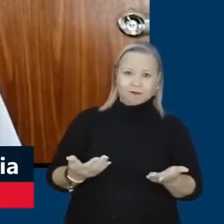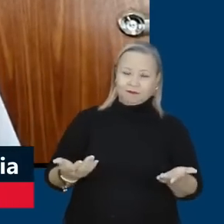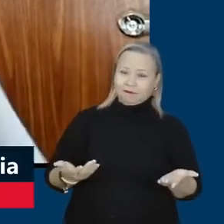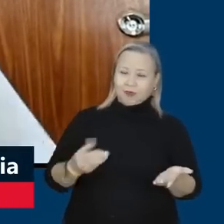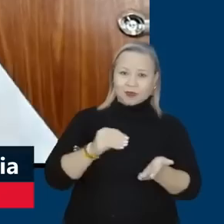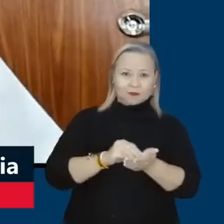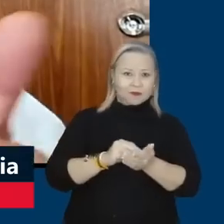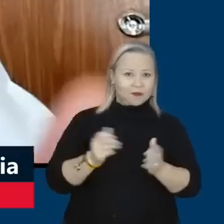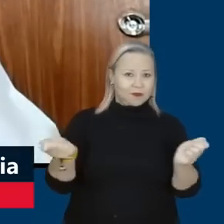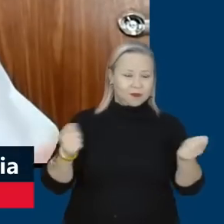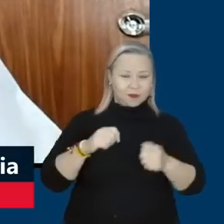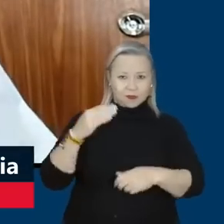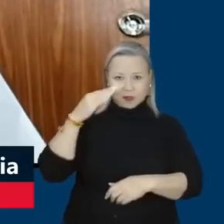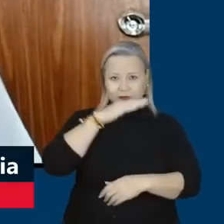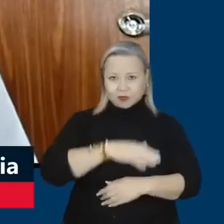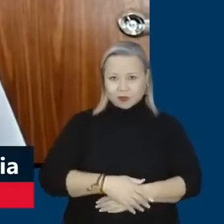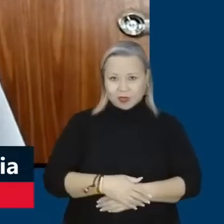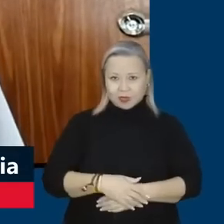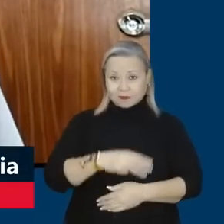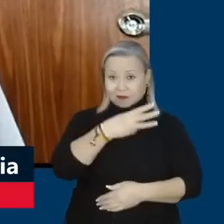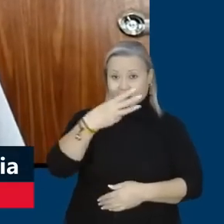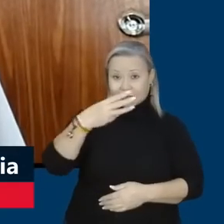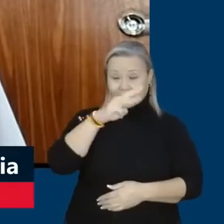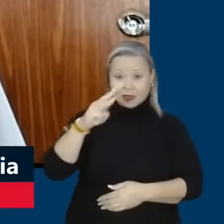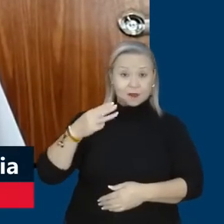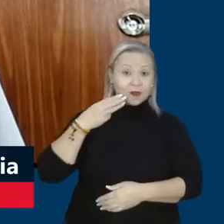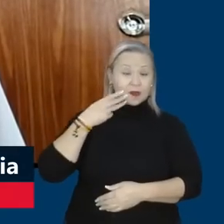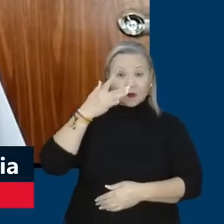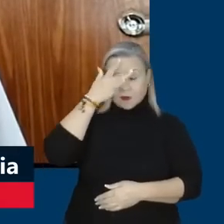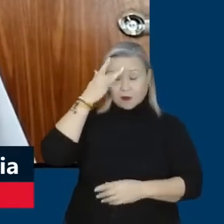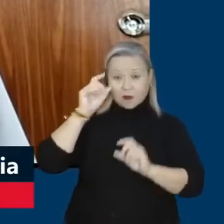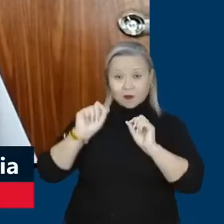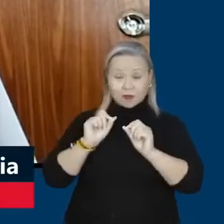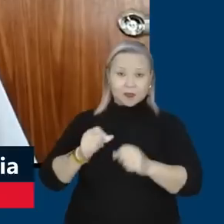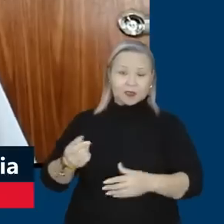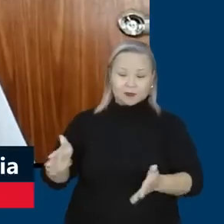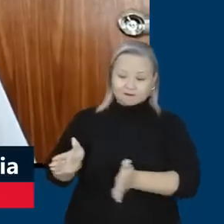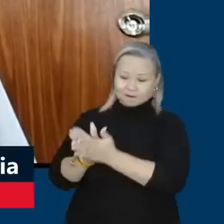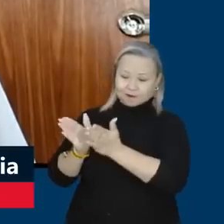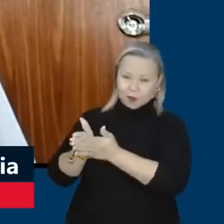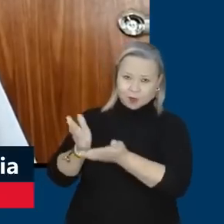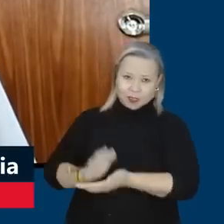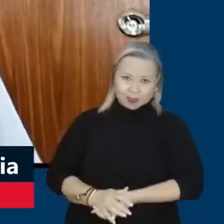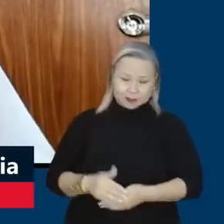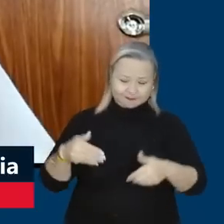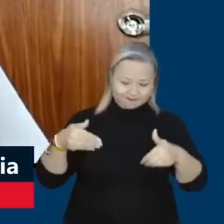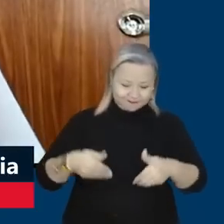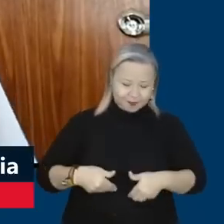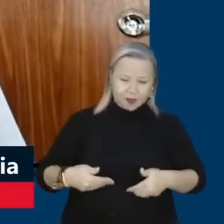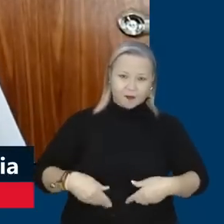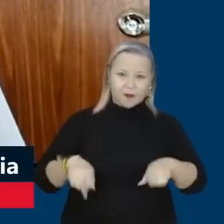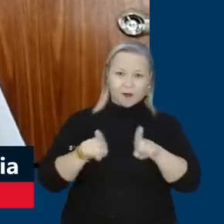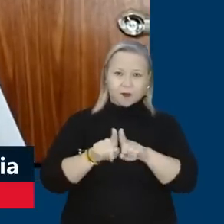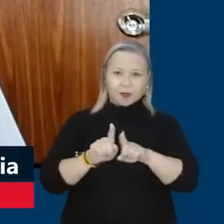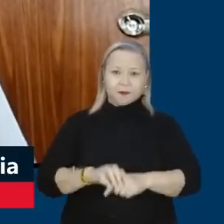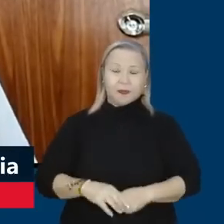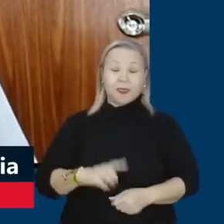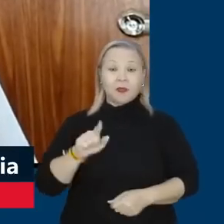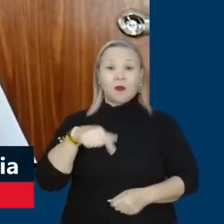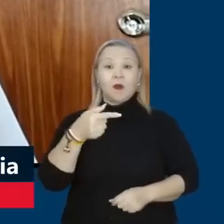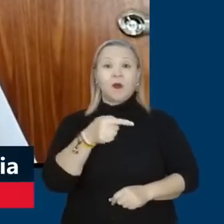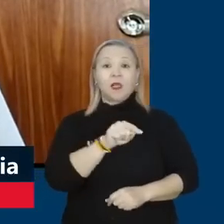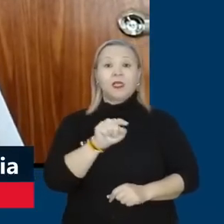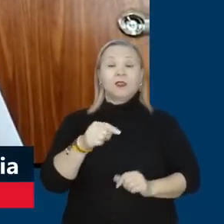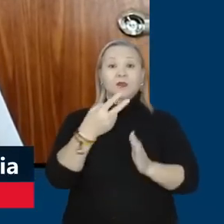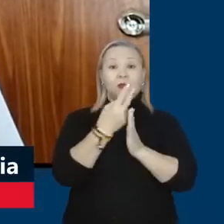na extrema pobreza, mais de 60 milhões de pessoas que estão na insegurança alimentar. Só que, além disso, no nosso orçamento,